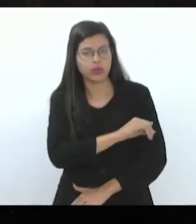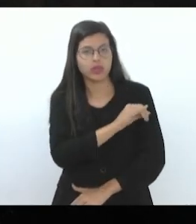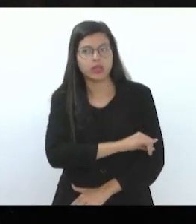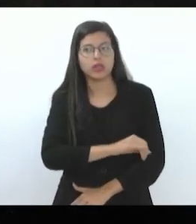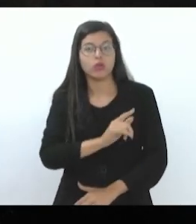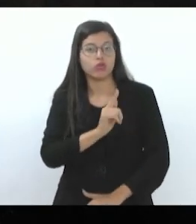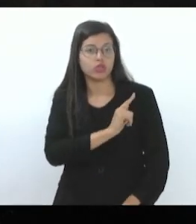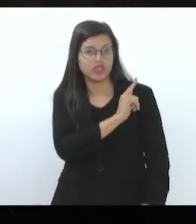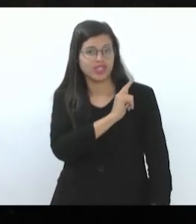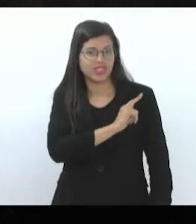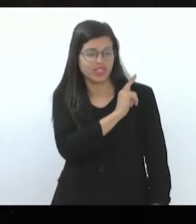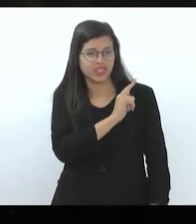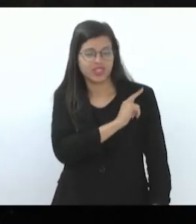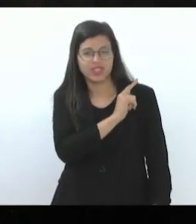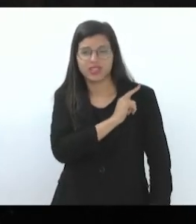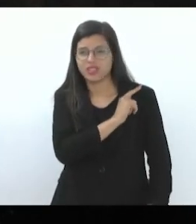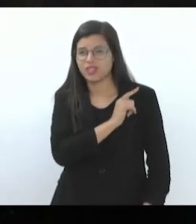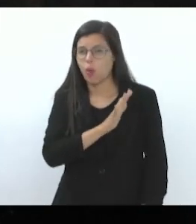desastrosa.